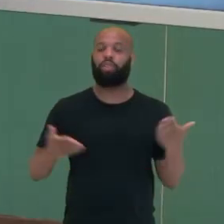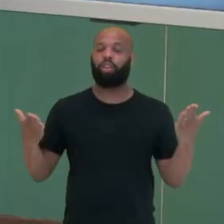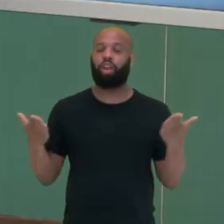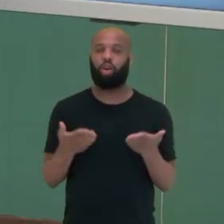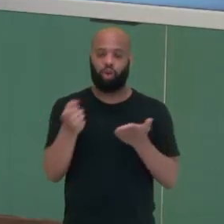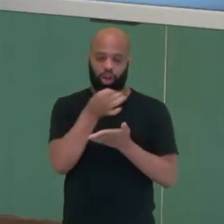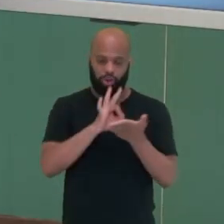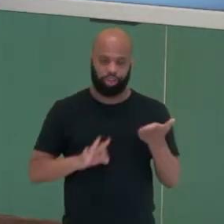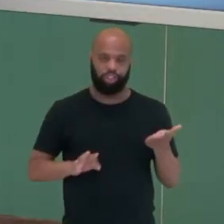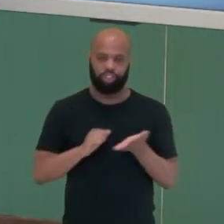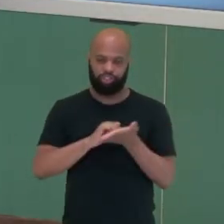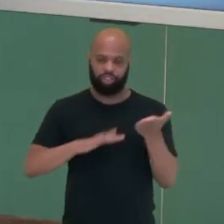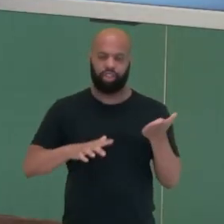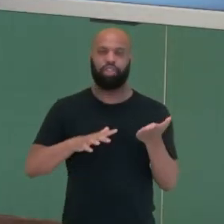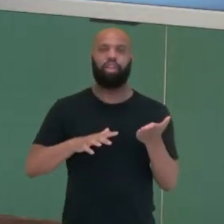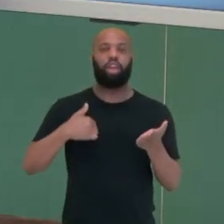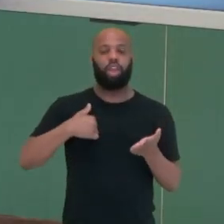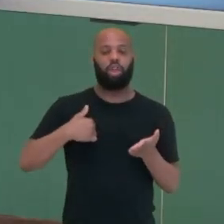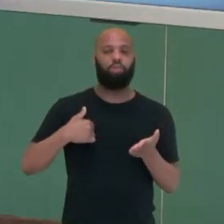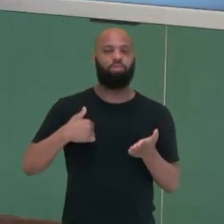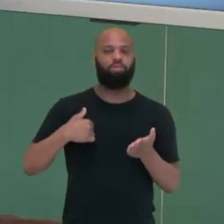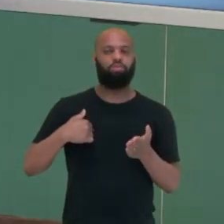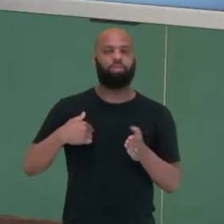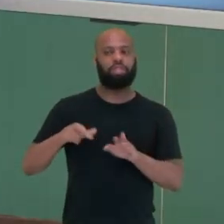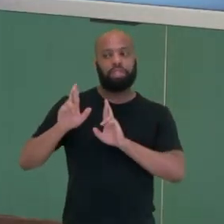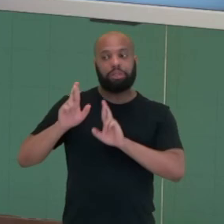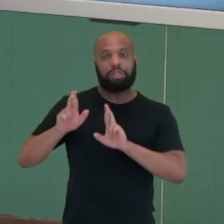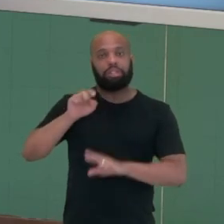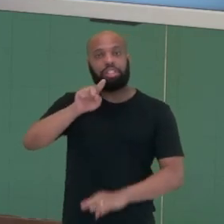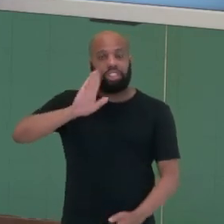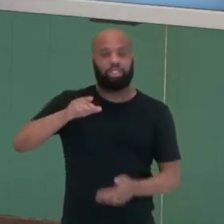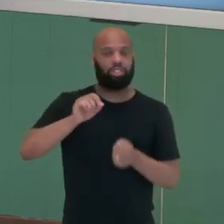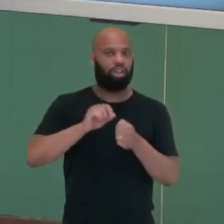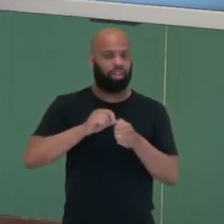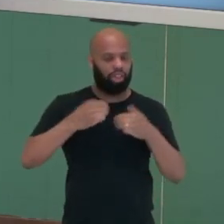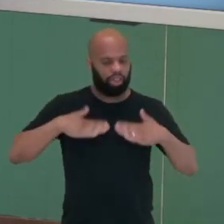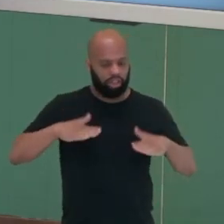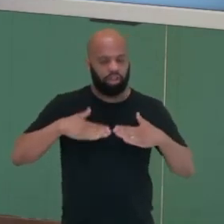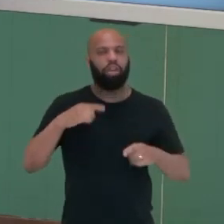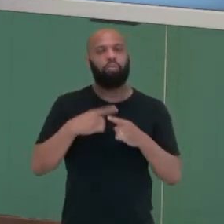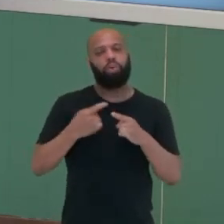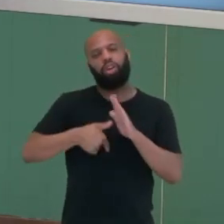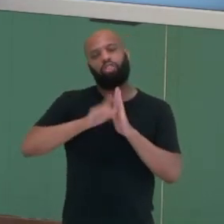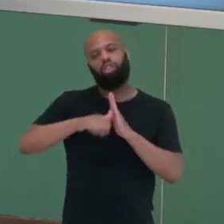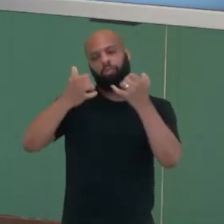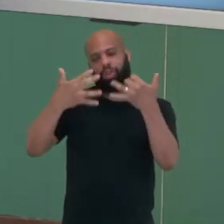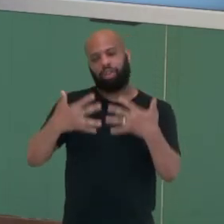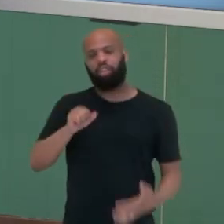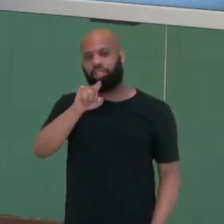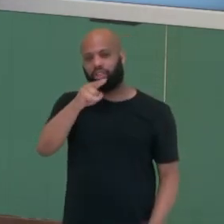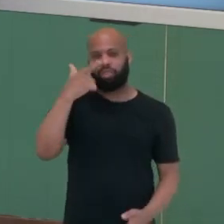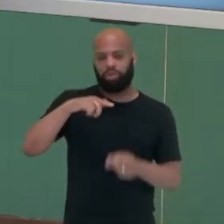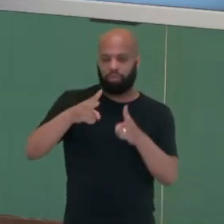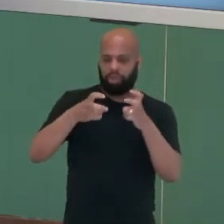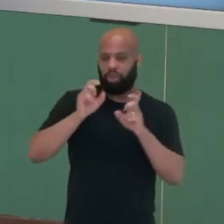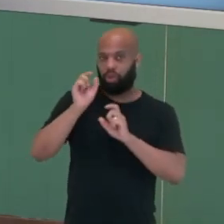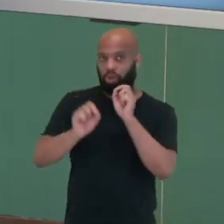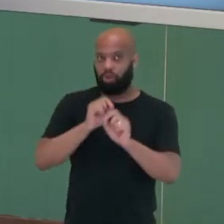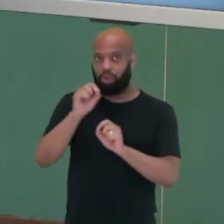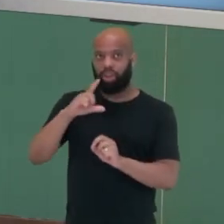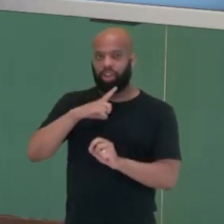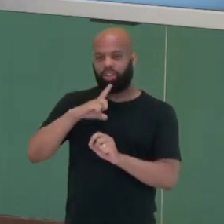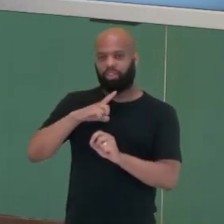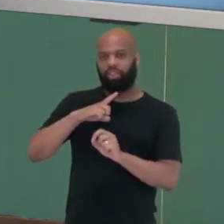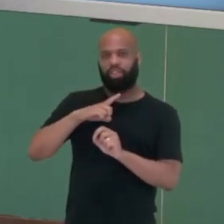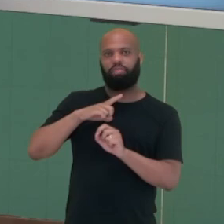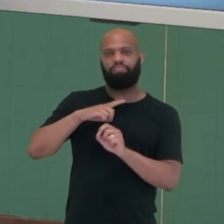Vamos lá corrigir? Espero que já tenha feito, tá bem tranquilo. É aquilo que eu falei, se você percebe o que está sendo discutido durante a